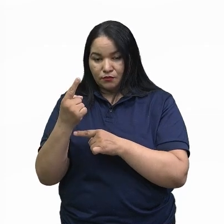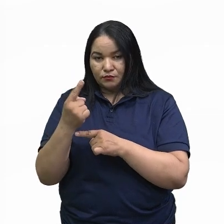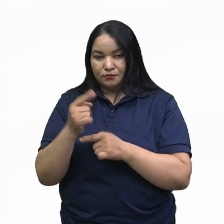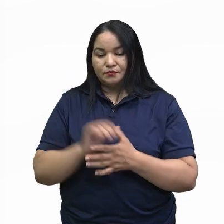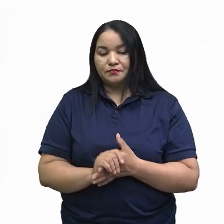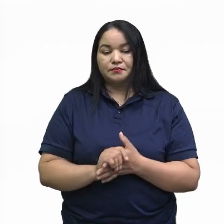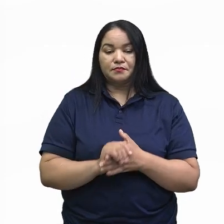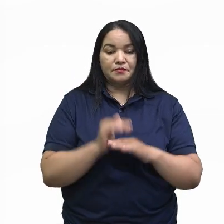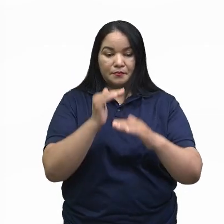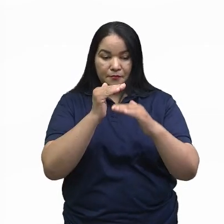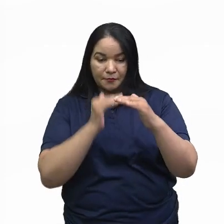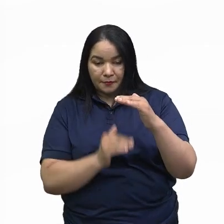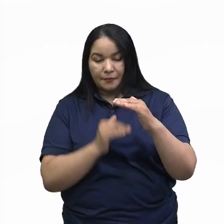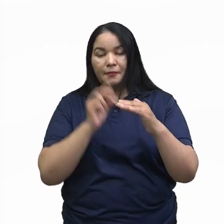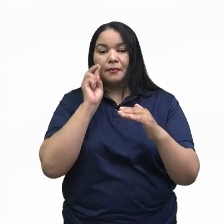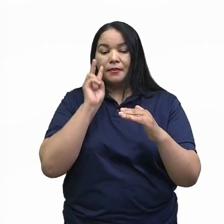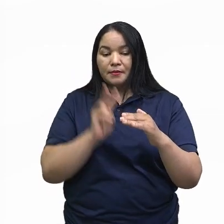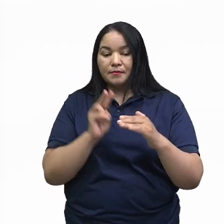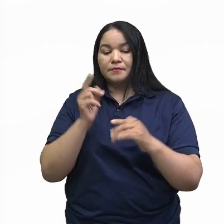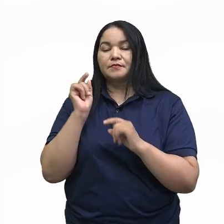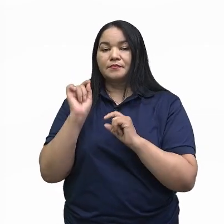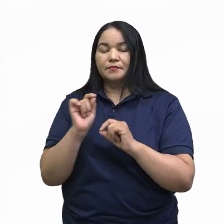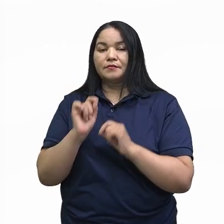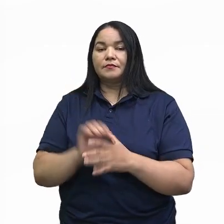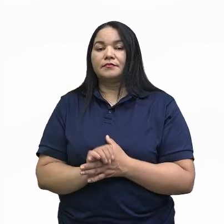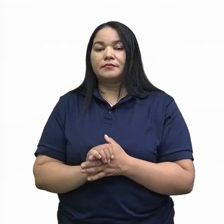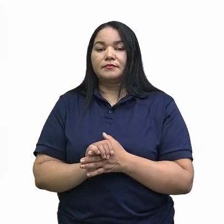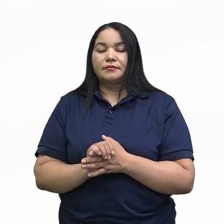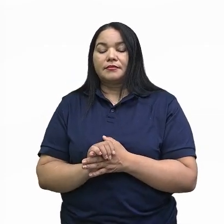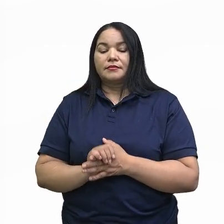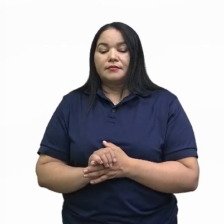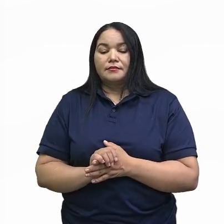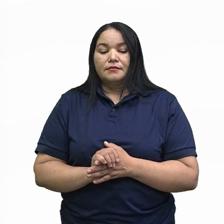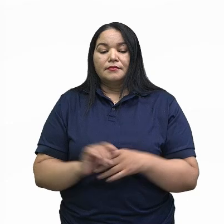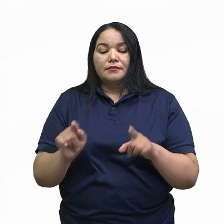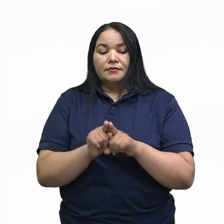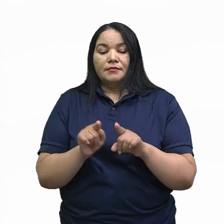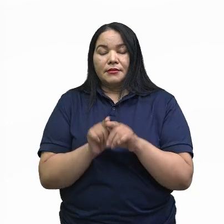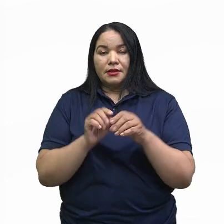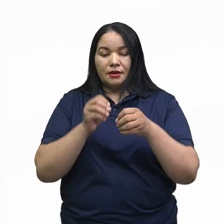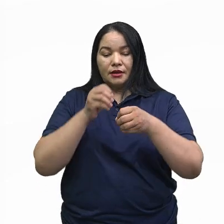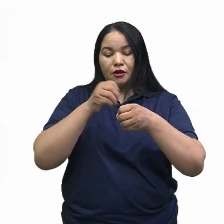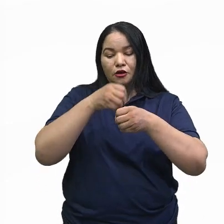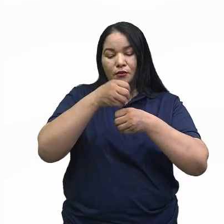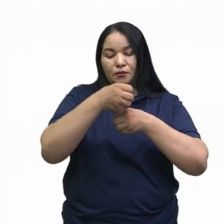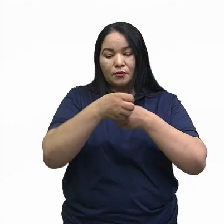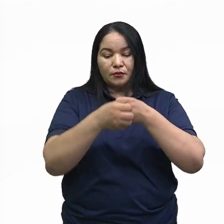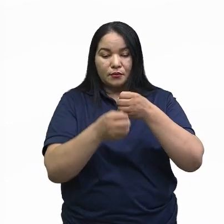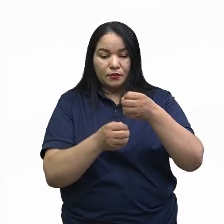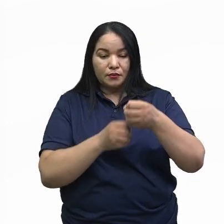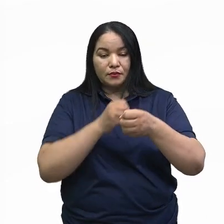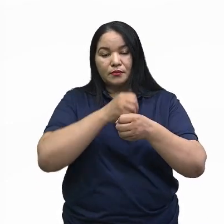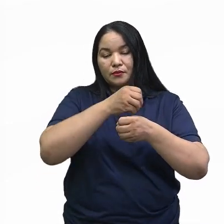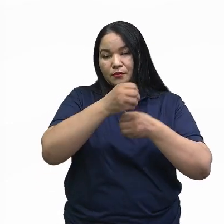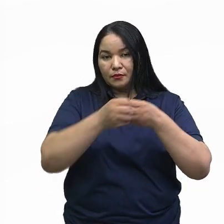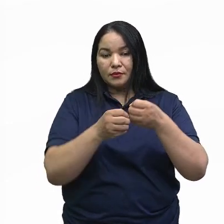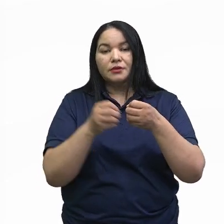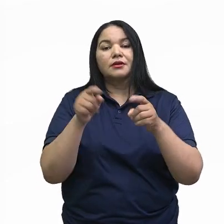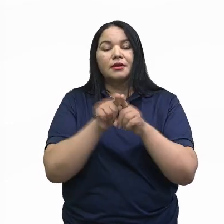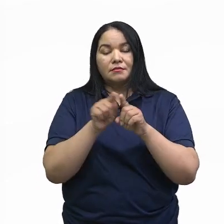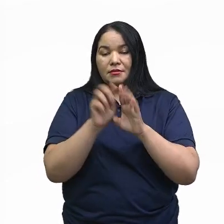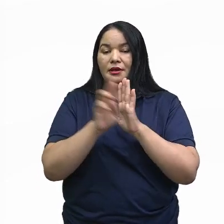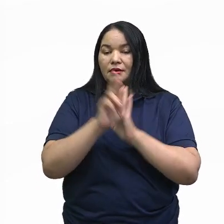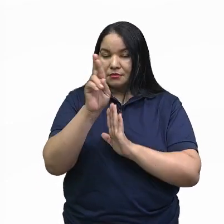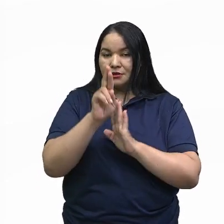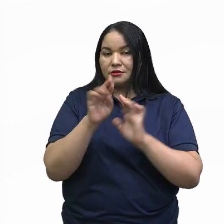Ali abaixo a gente consegue observar o esquema de esferas, né, que a gente costuma chamar, mas é a mesma representação